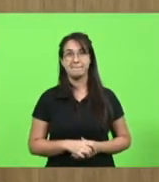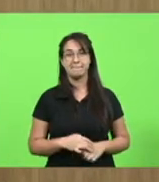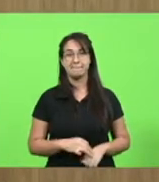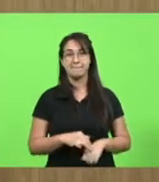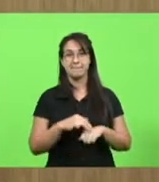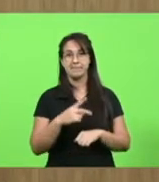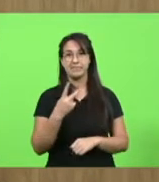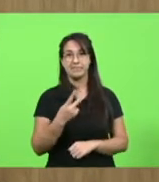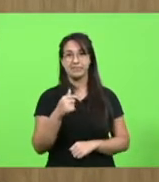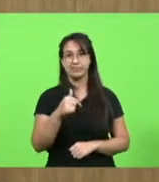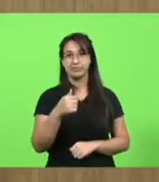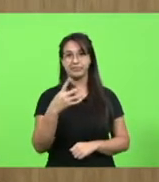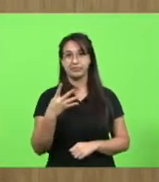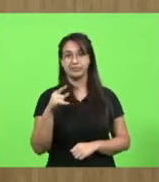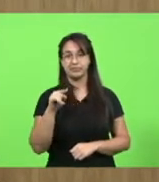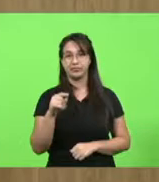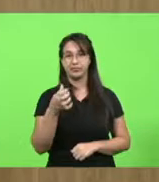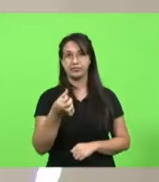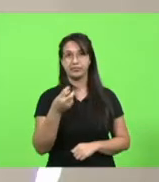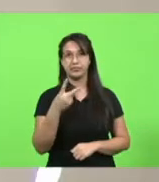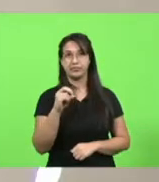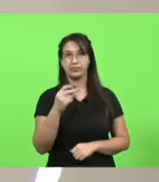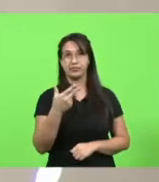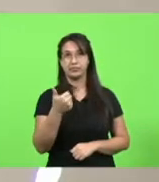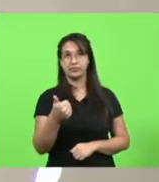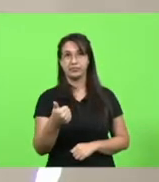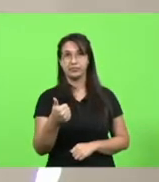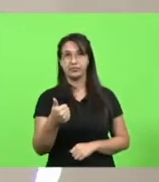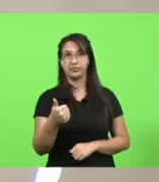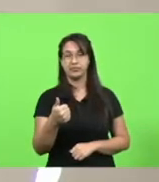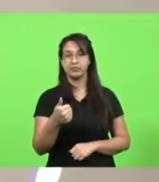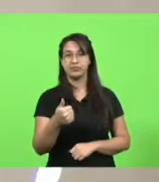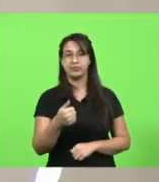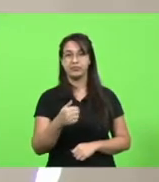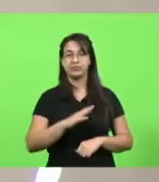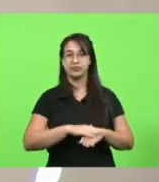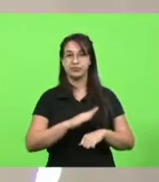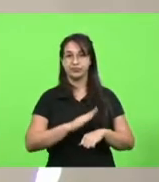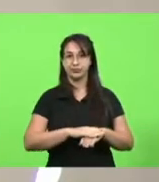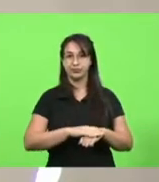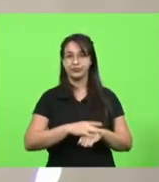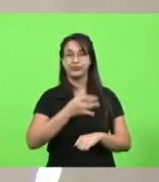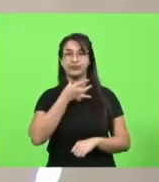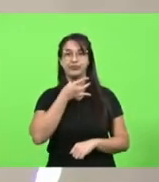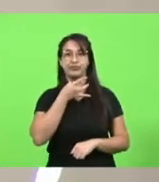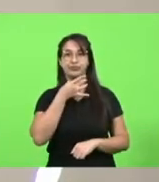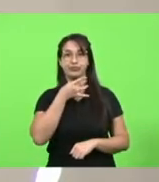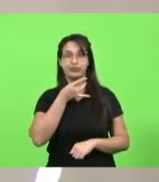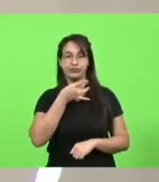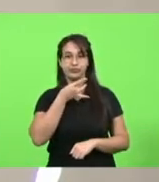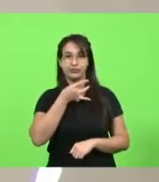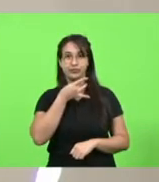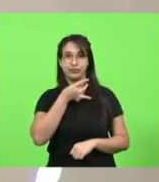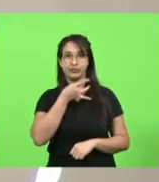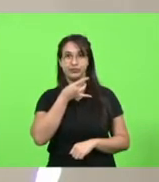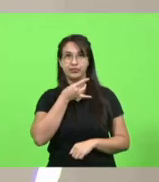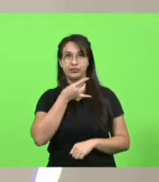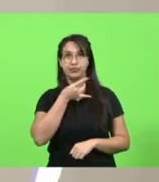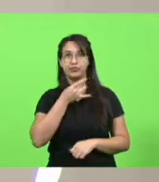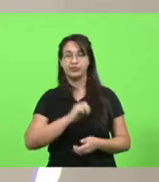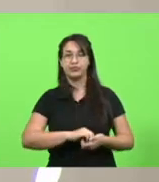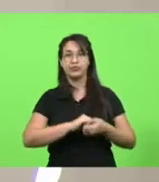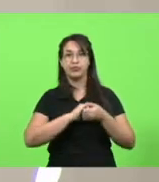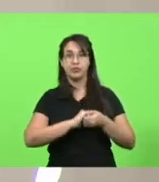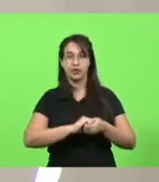Moção 274.6 2021, autor deputado Valdir Cobalcini, cumprimentando o doutor Theo